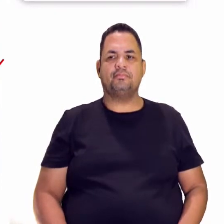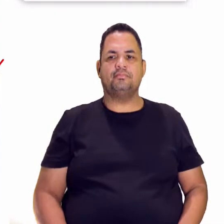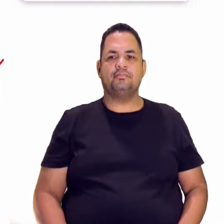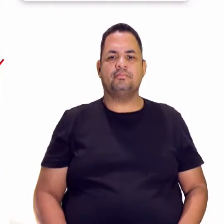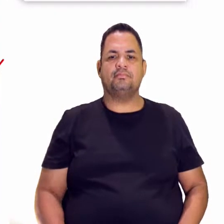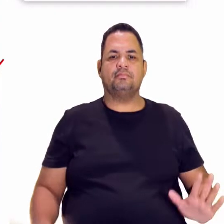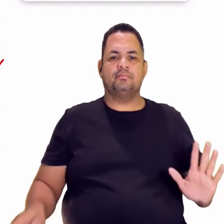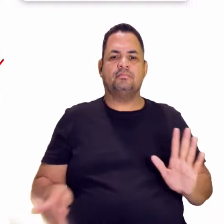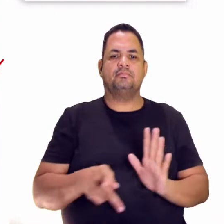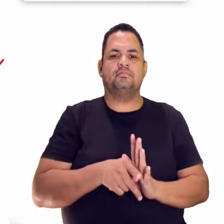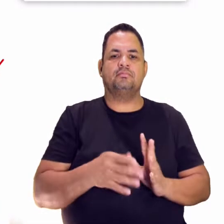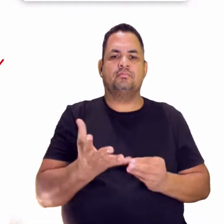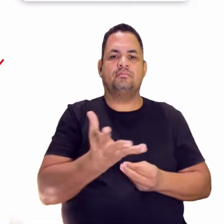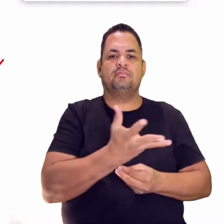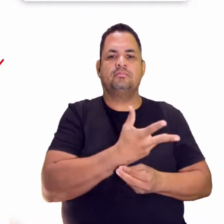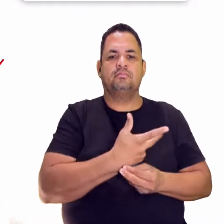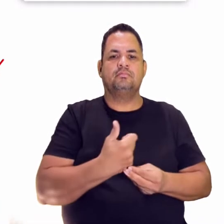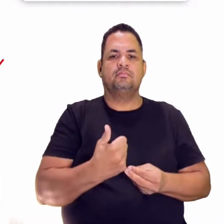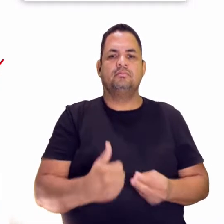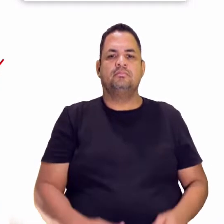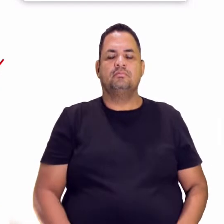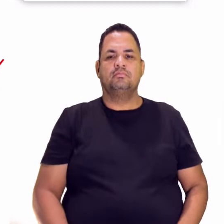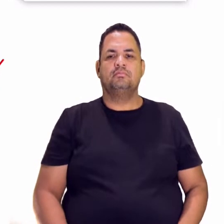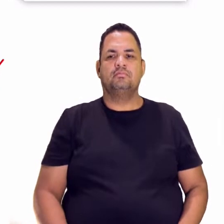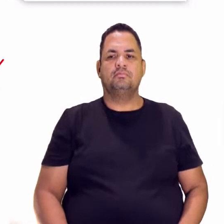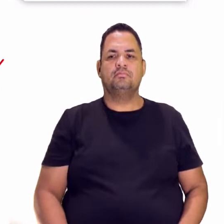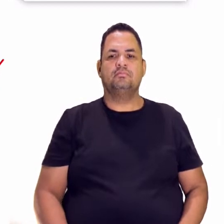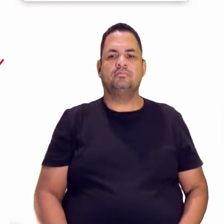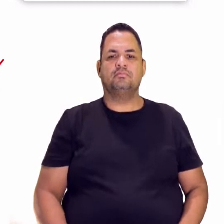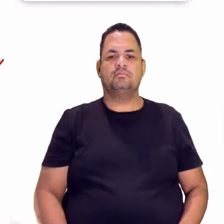a própria arte, né?